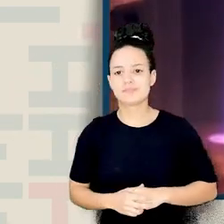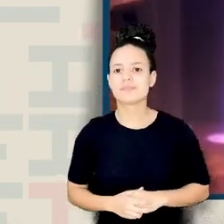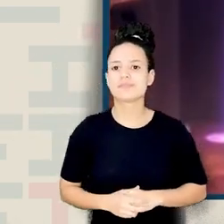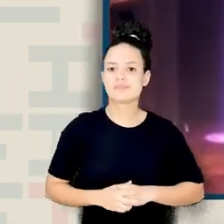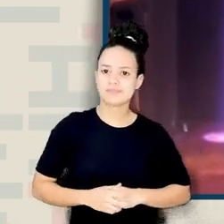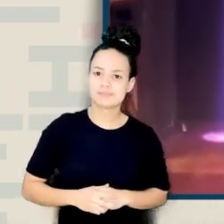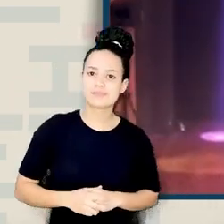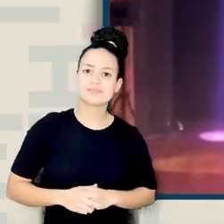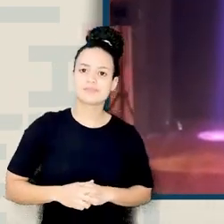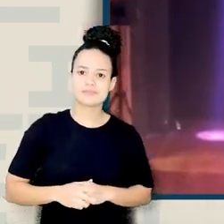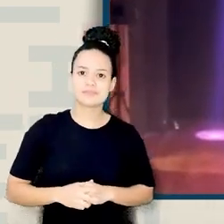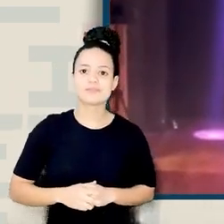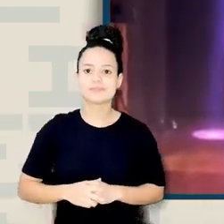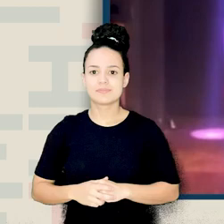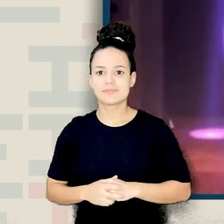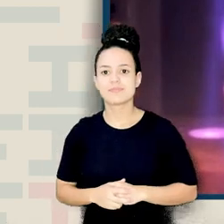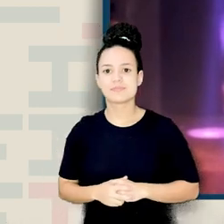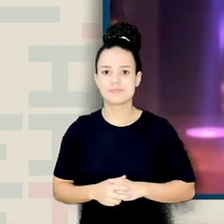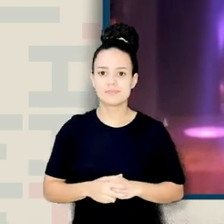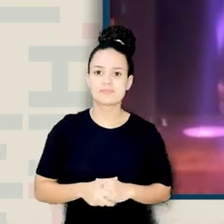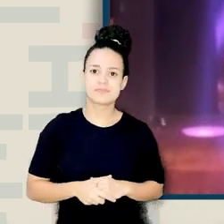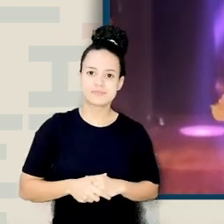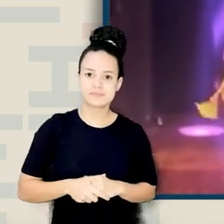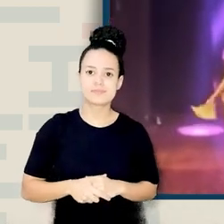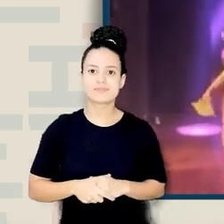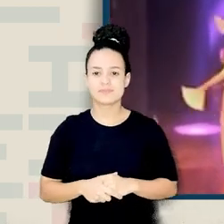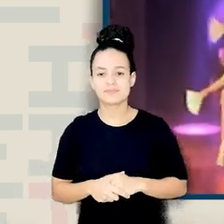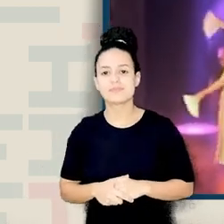Epa rei, oiá.